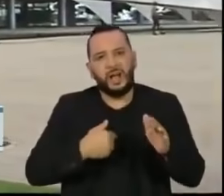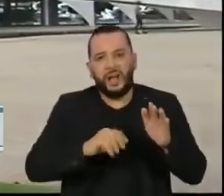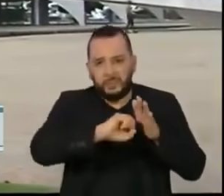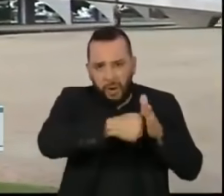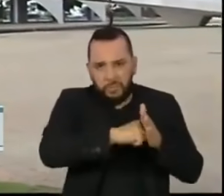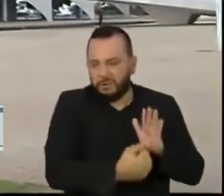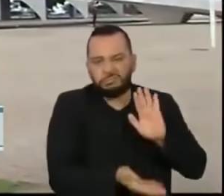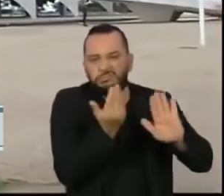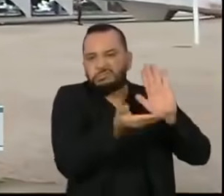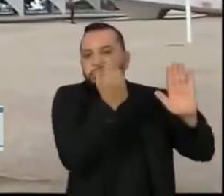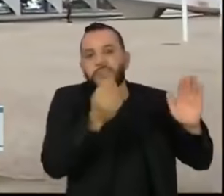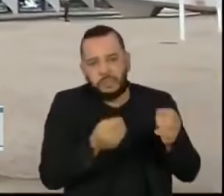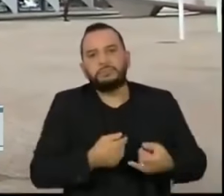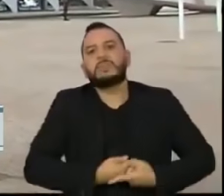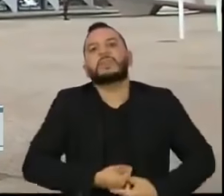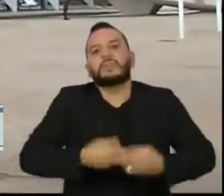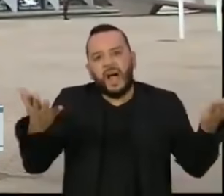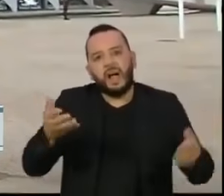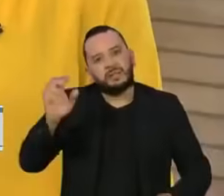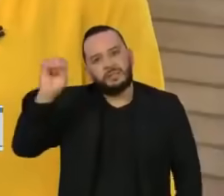original do programa não há prazo para que isso aconteça